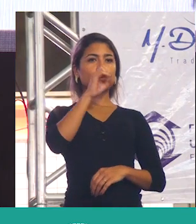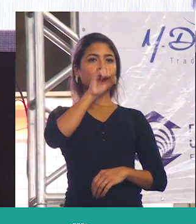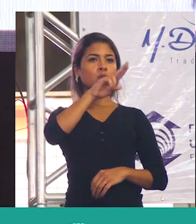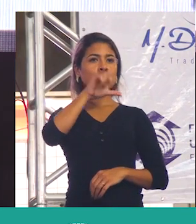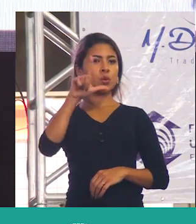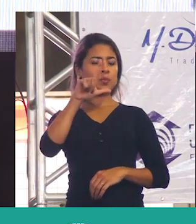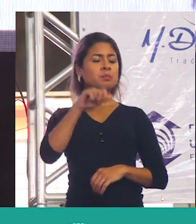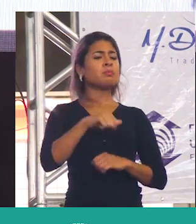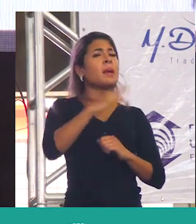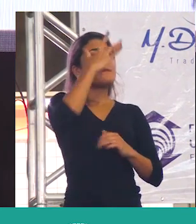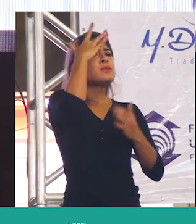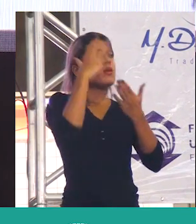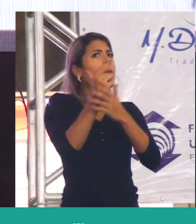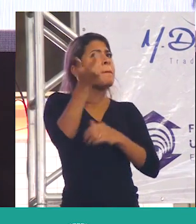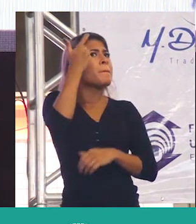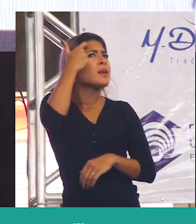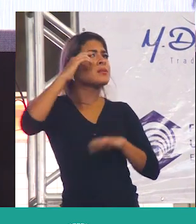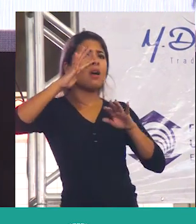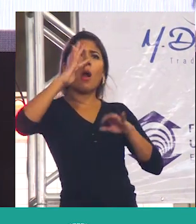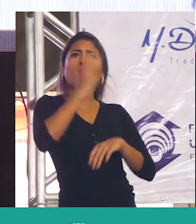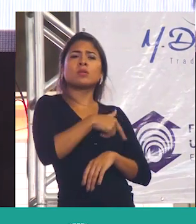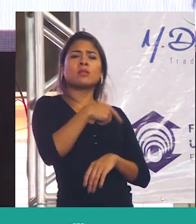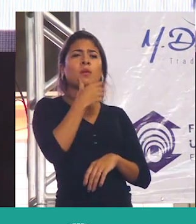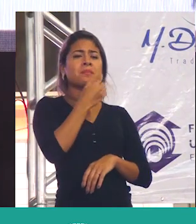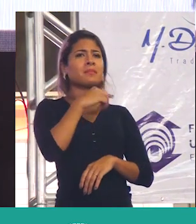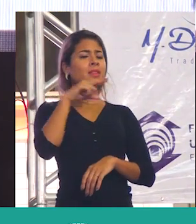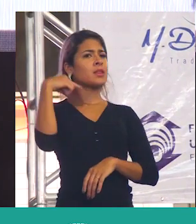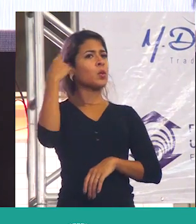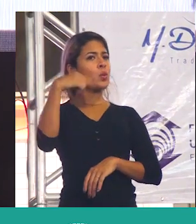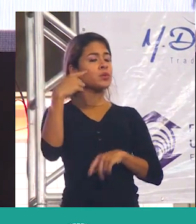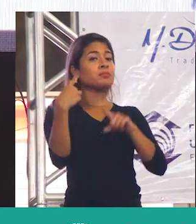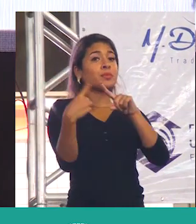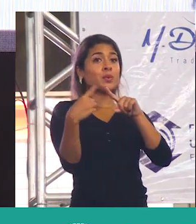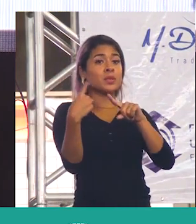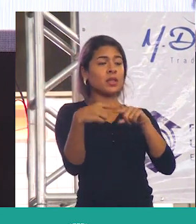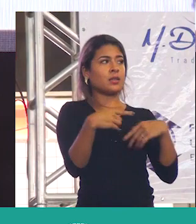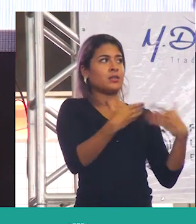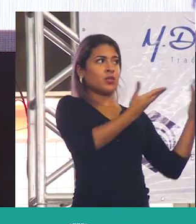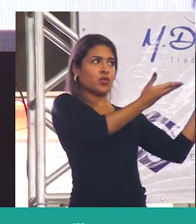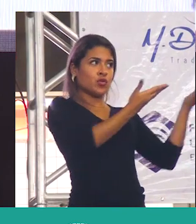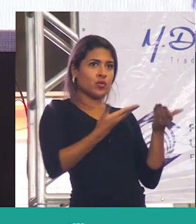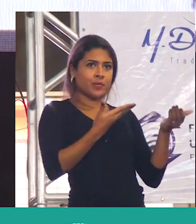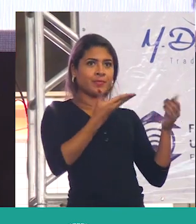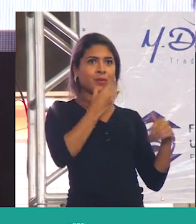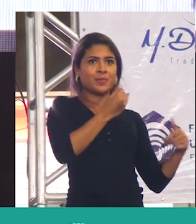estar louco. Por quê? Che Guevara era um líder